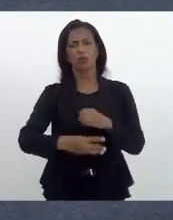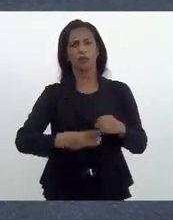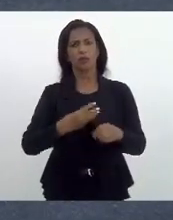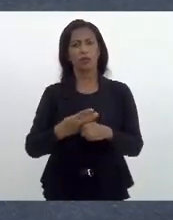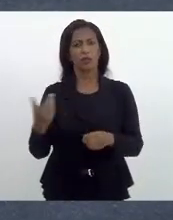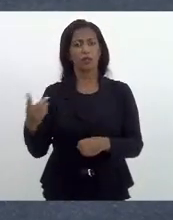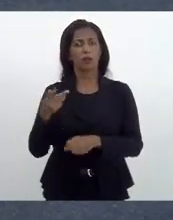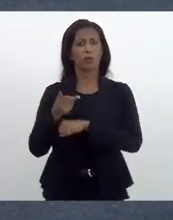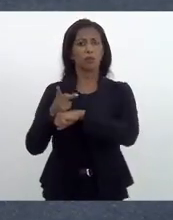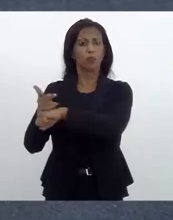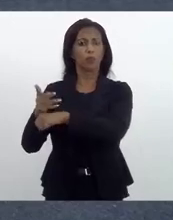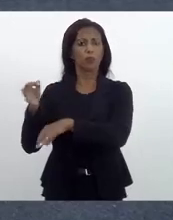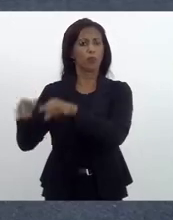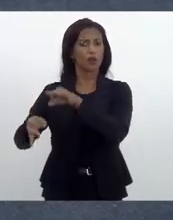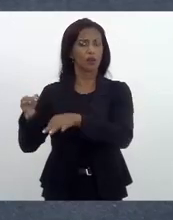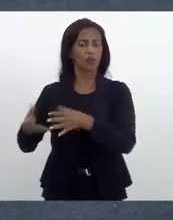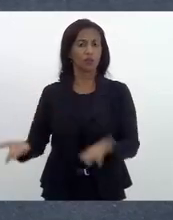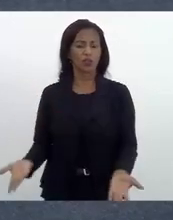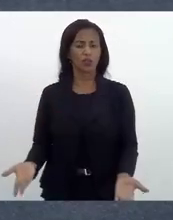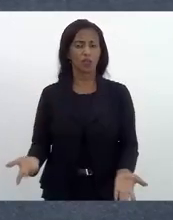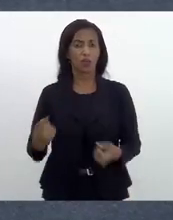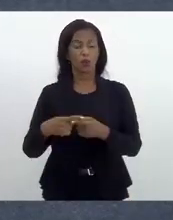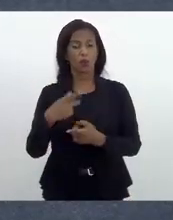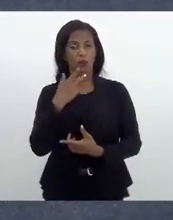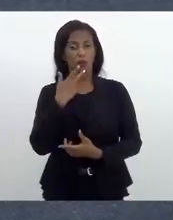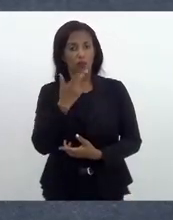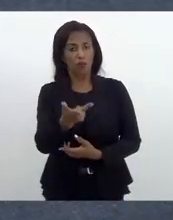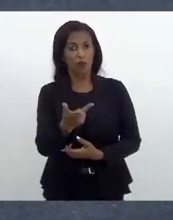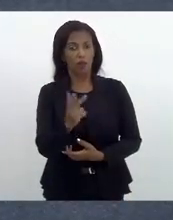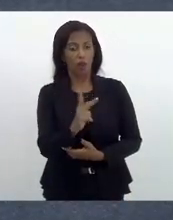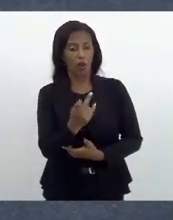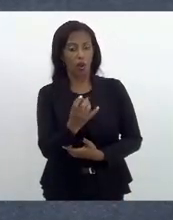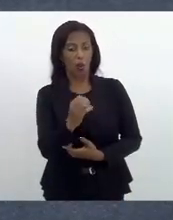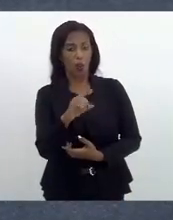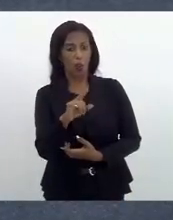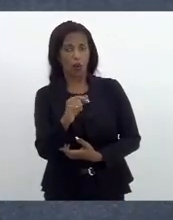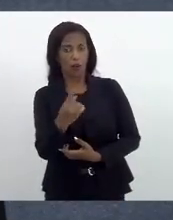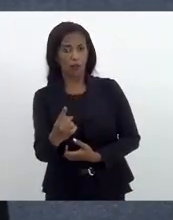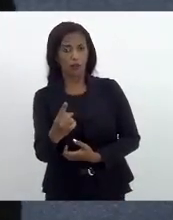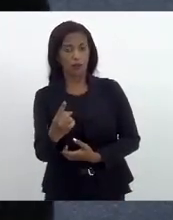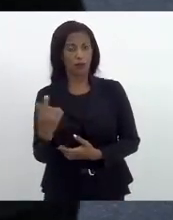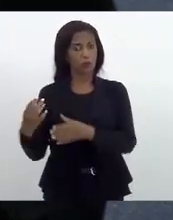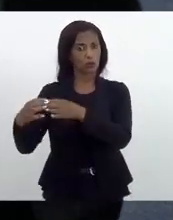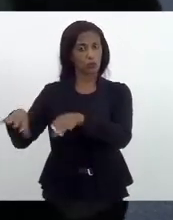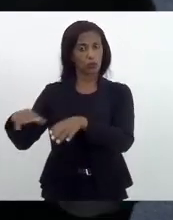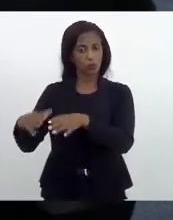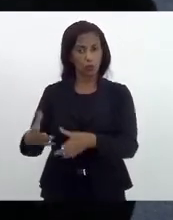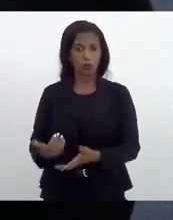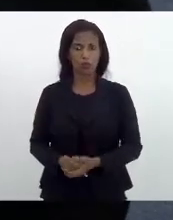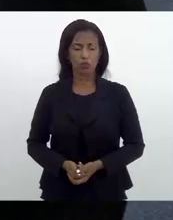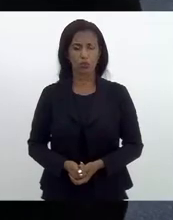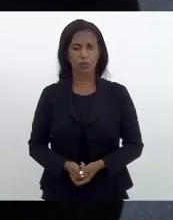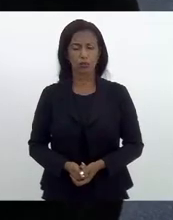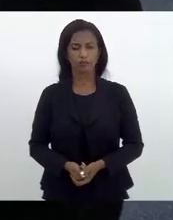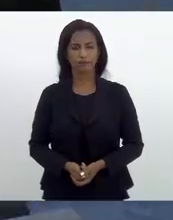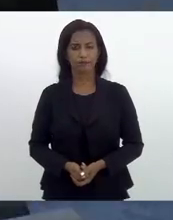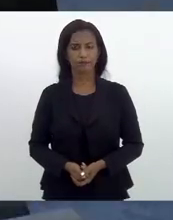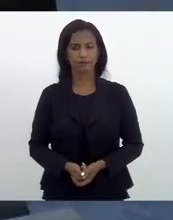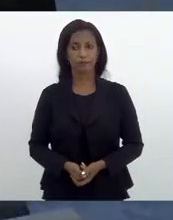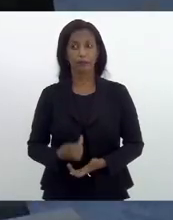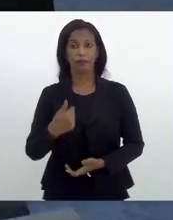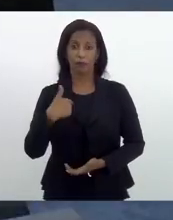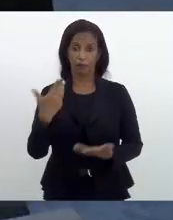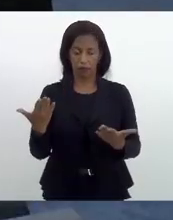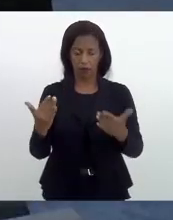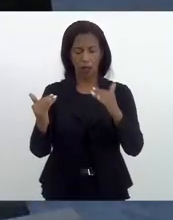justiça. Porque o que está sendo dito aí é a homologação do concurso. Eu concordo com vossa excelência. Se a prova